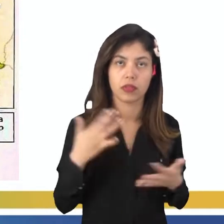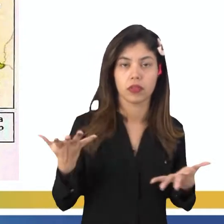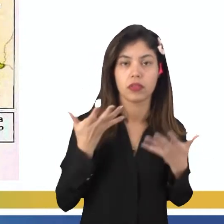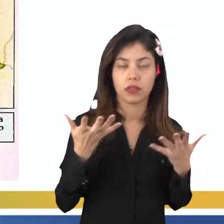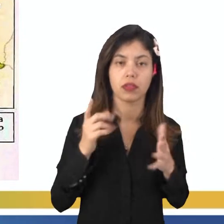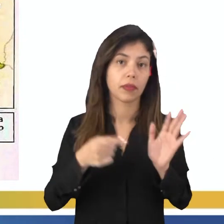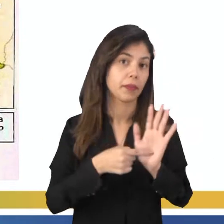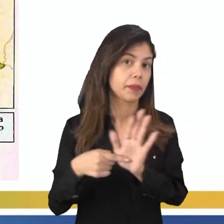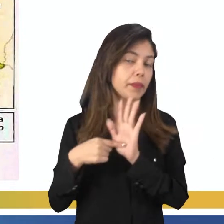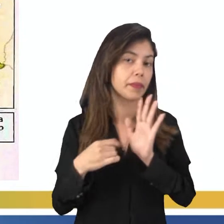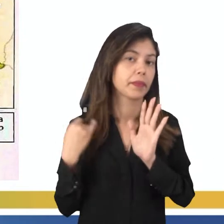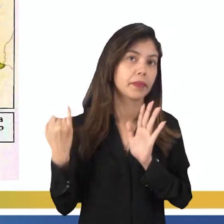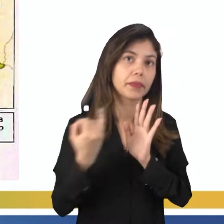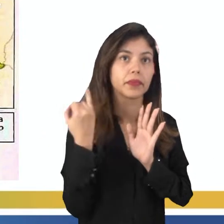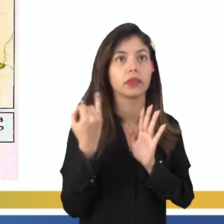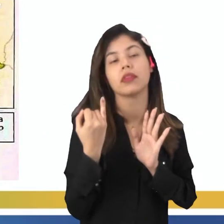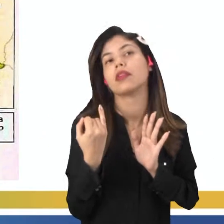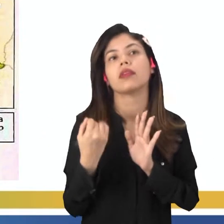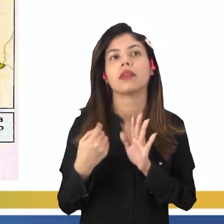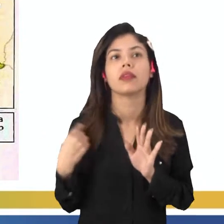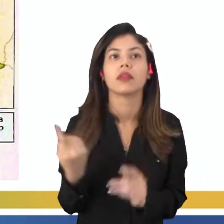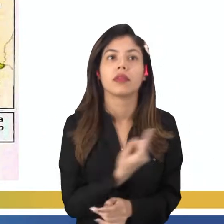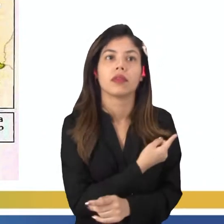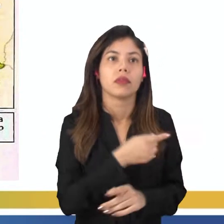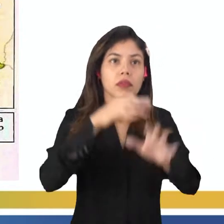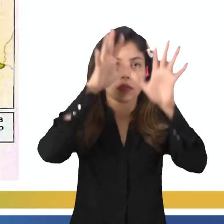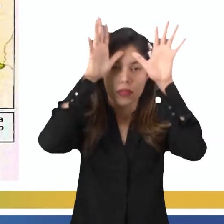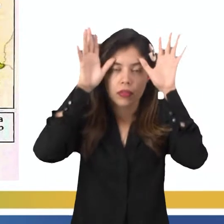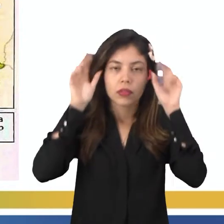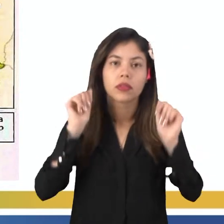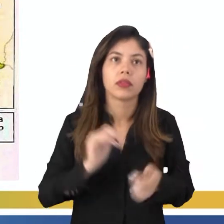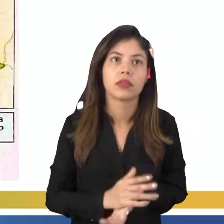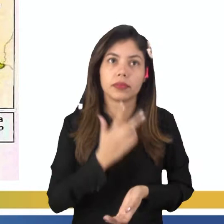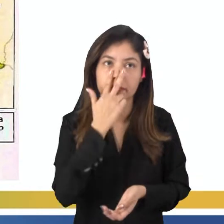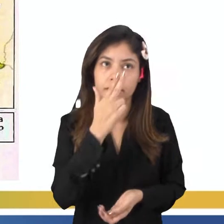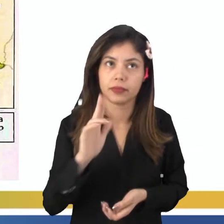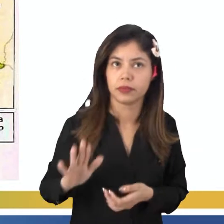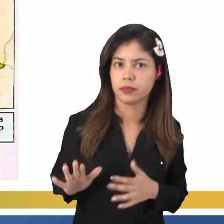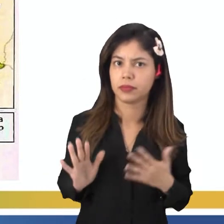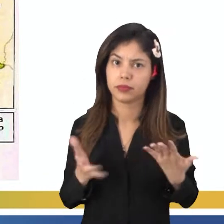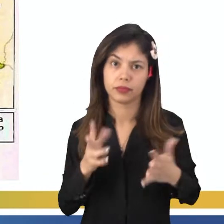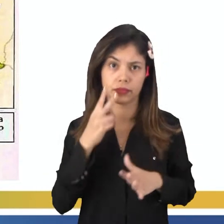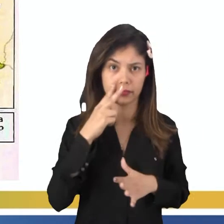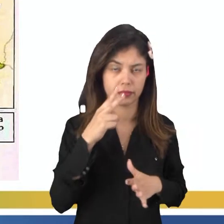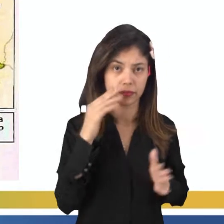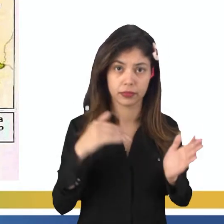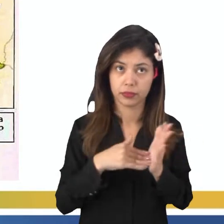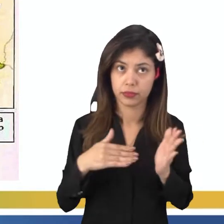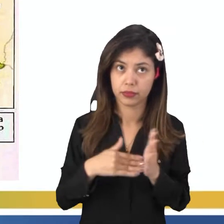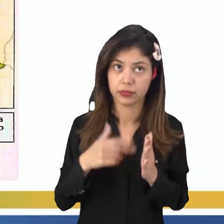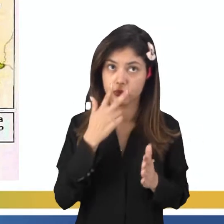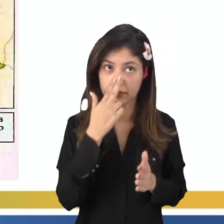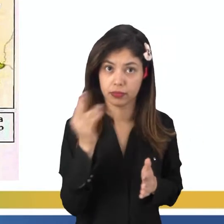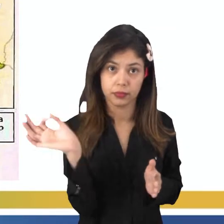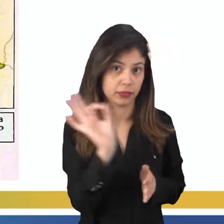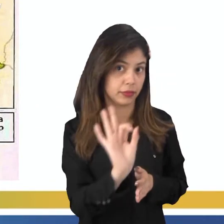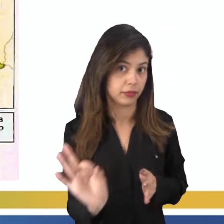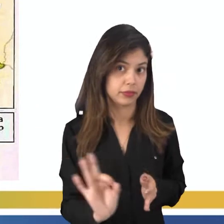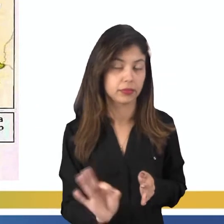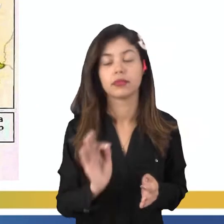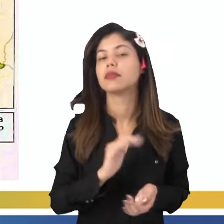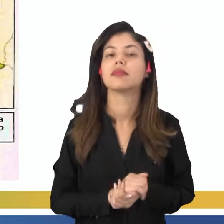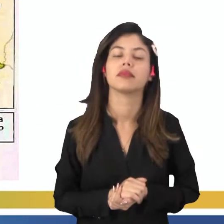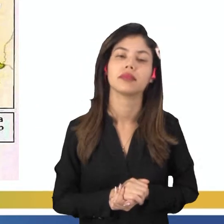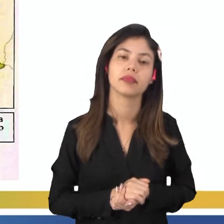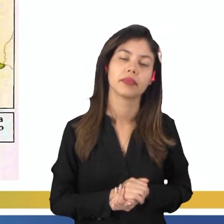queria fazer um destaque especial para o nosso estado do Acre, que aparentemente até o momento não aparece